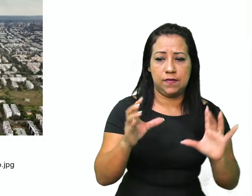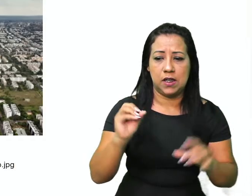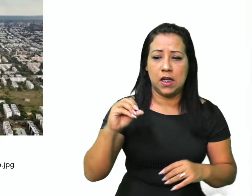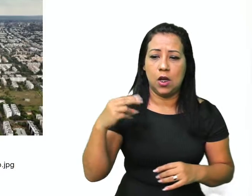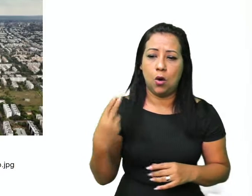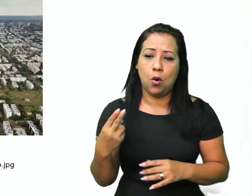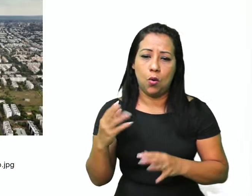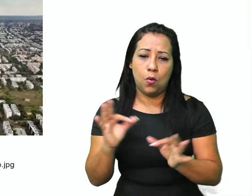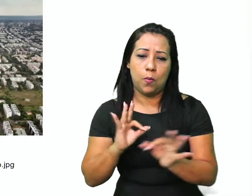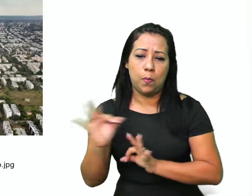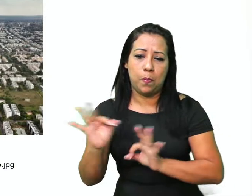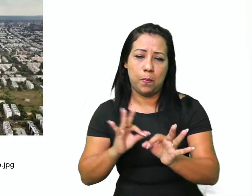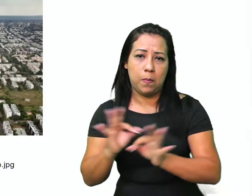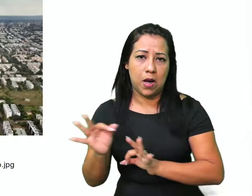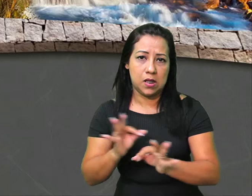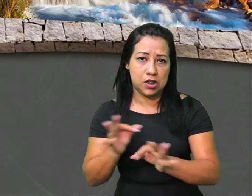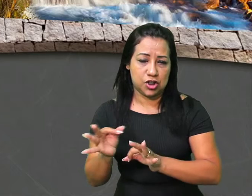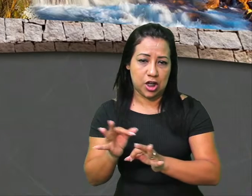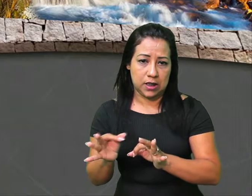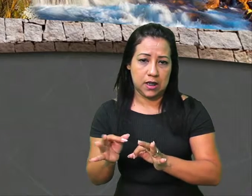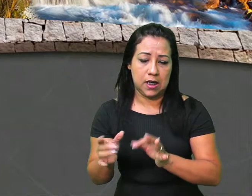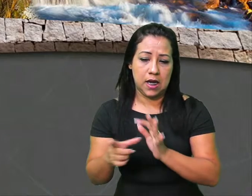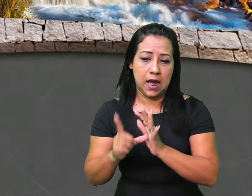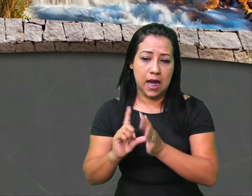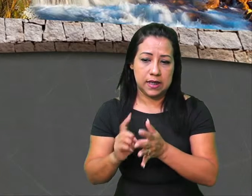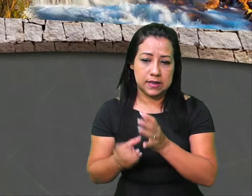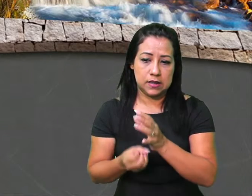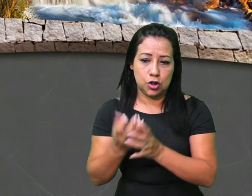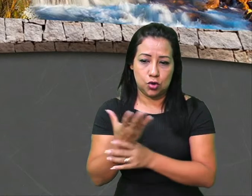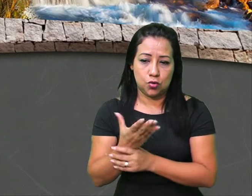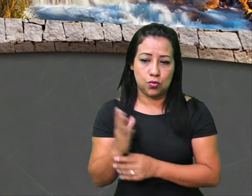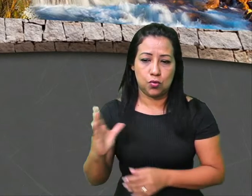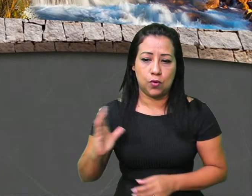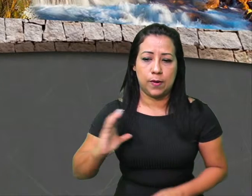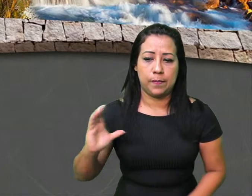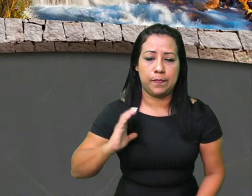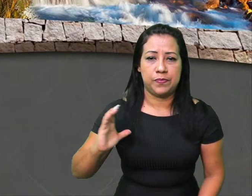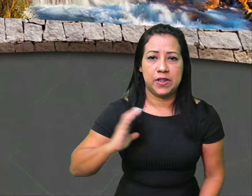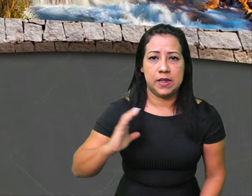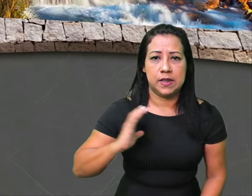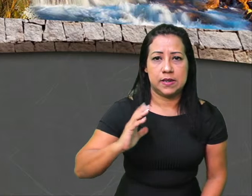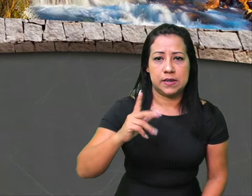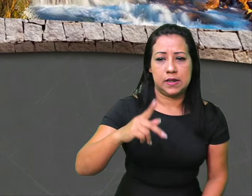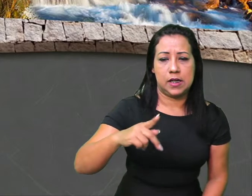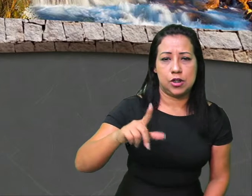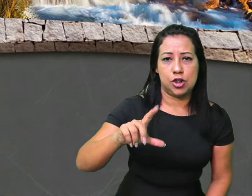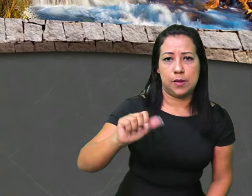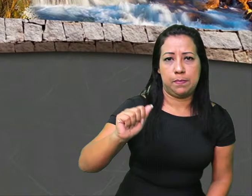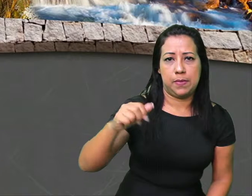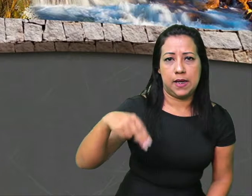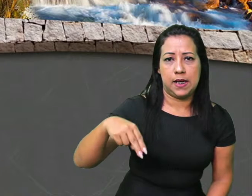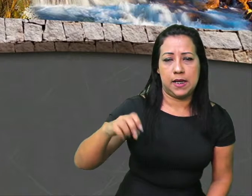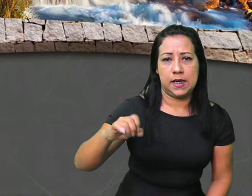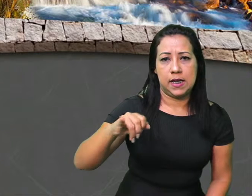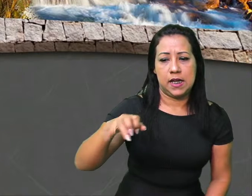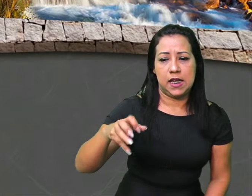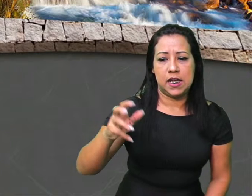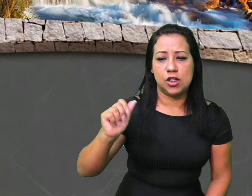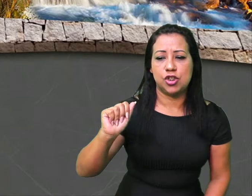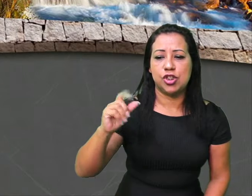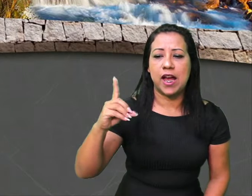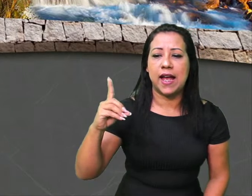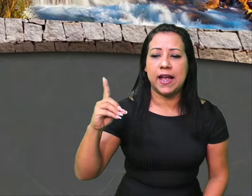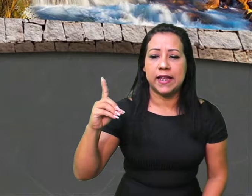exemplo. Mas eu vou dar um outro exemplo de cidade que está surgindo agora, planejada. Vai ser a capital do Egito. Ainda não tem